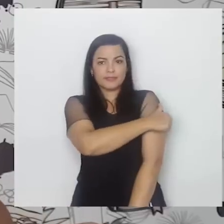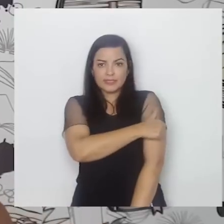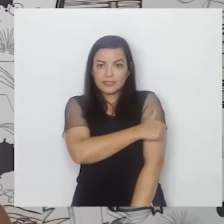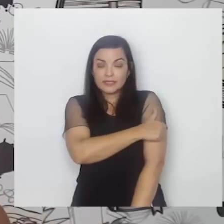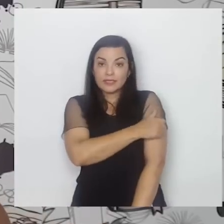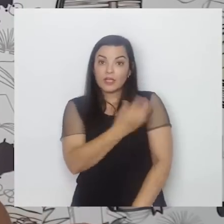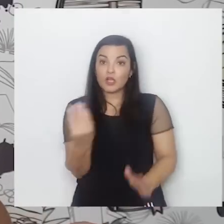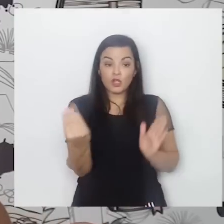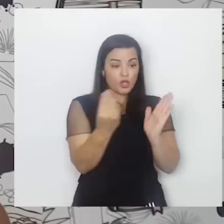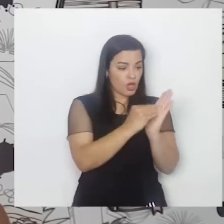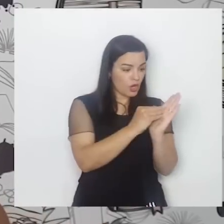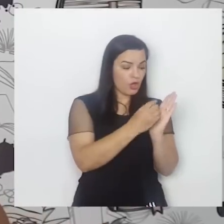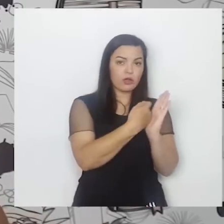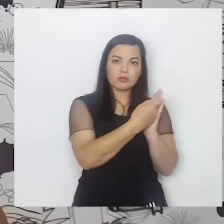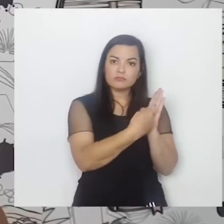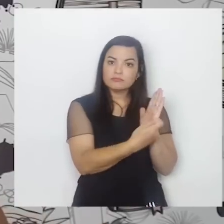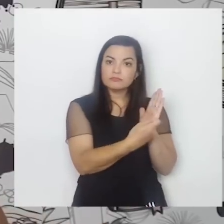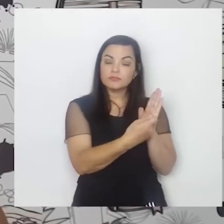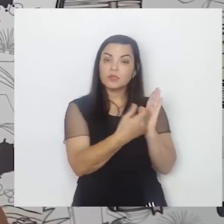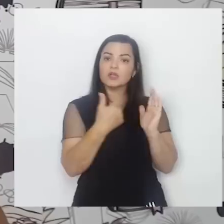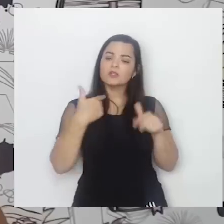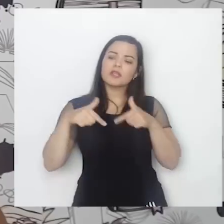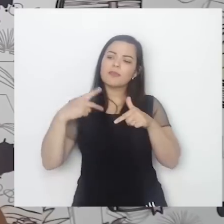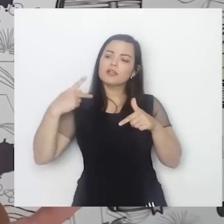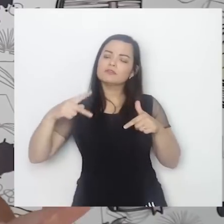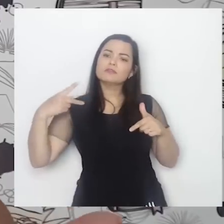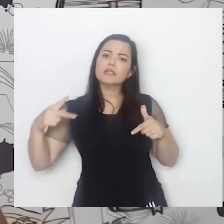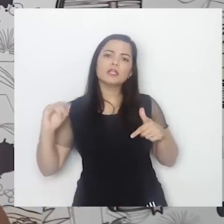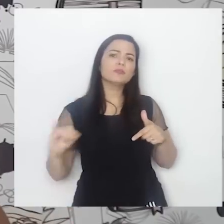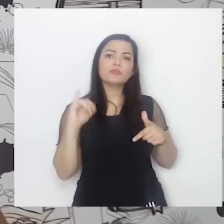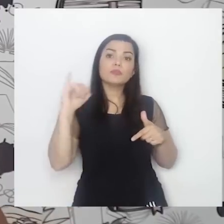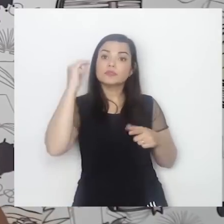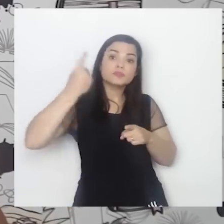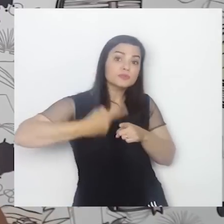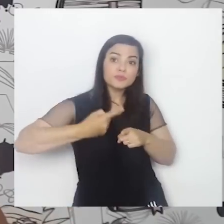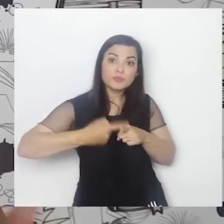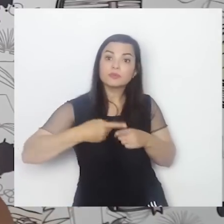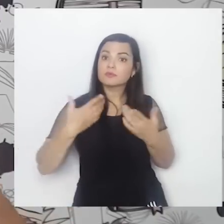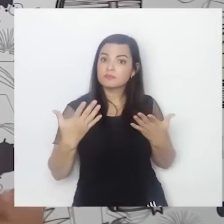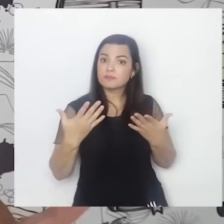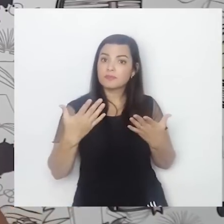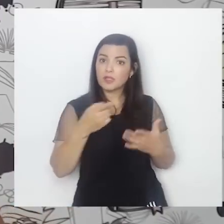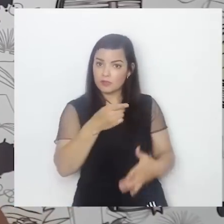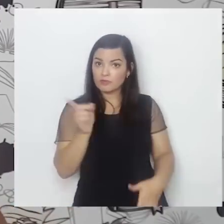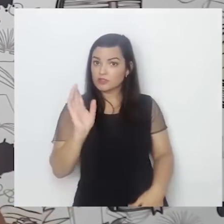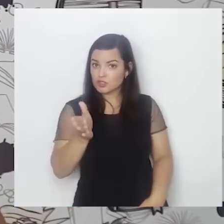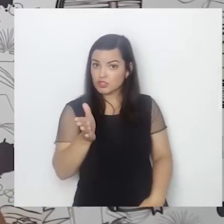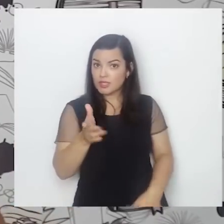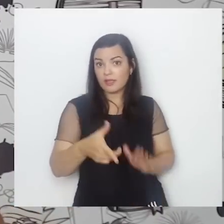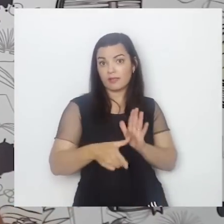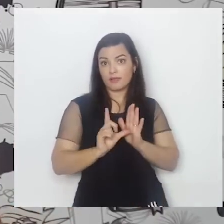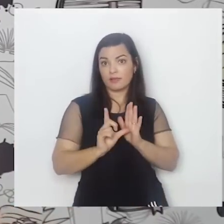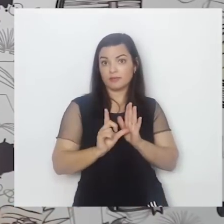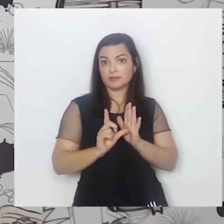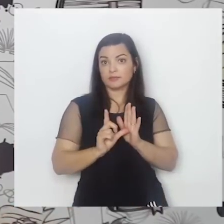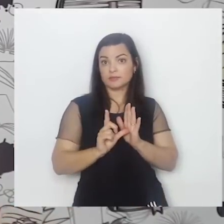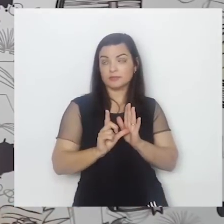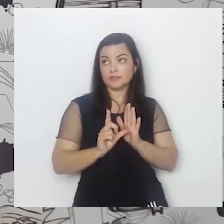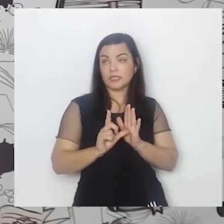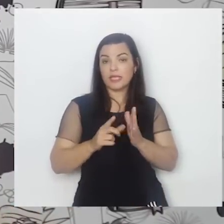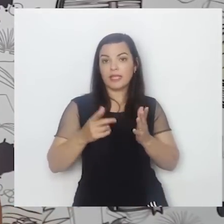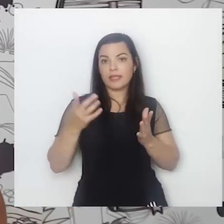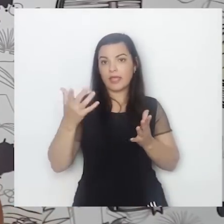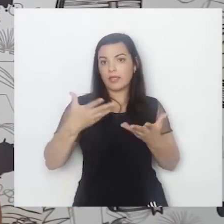Então, colocar aí no seu caderno o trabalho dessas enfermeiras, a importância desse trabalho, se você já passou por essa situação,